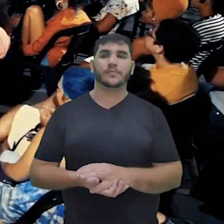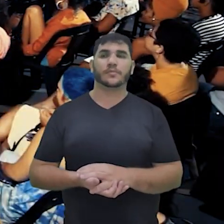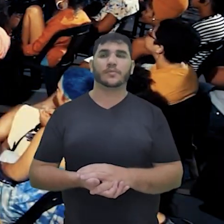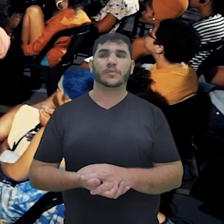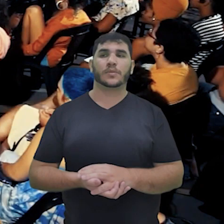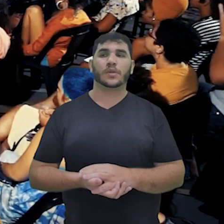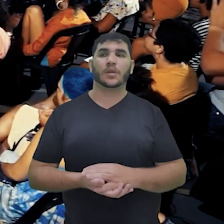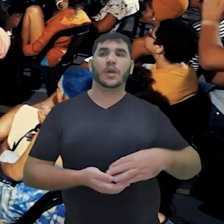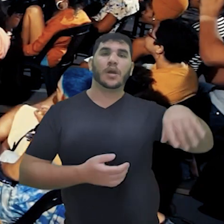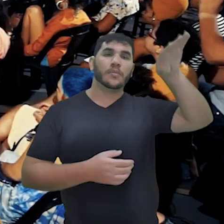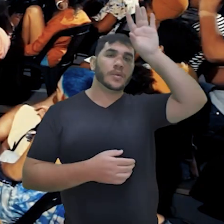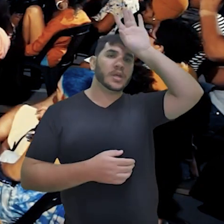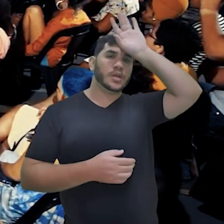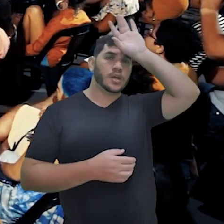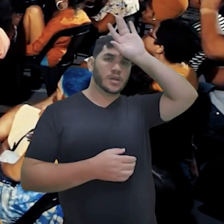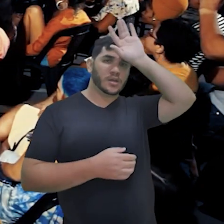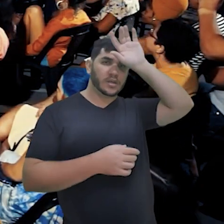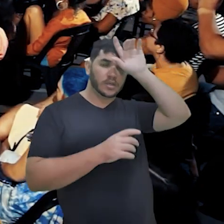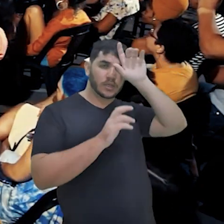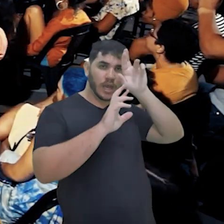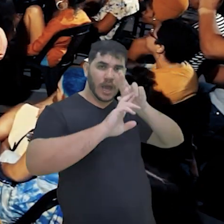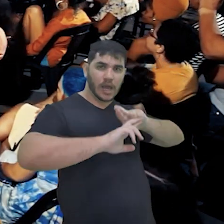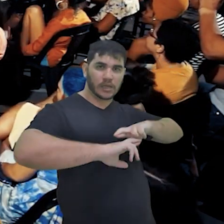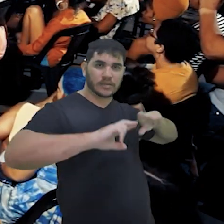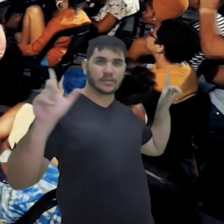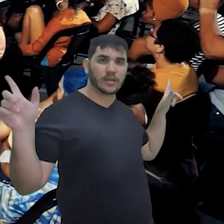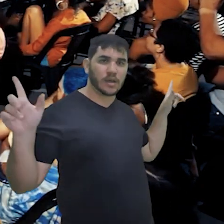Bicho estranha.